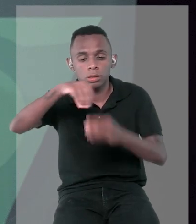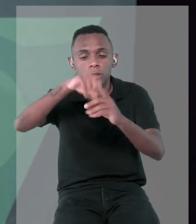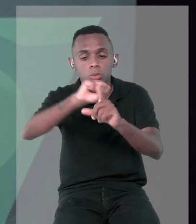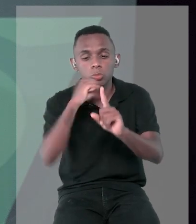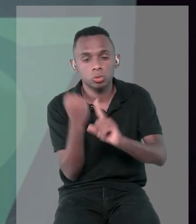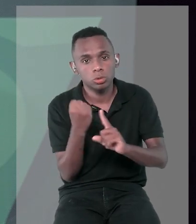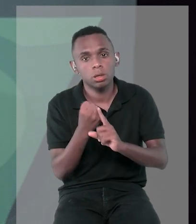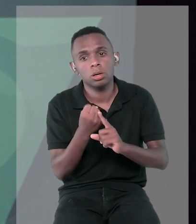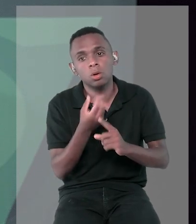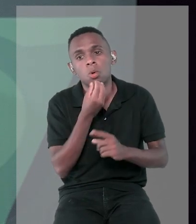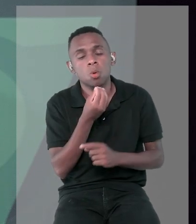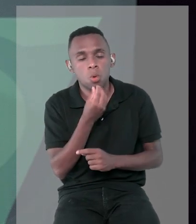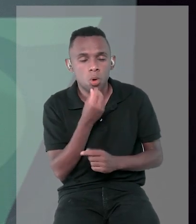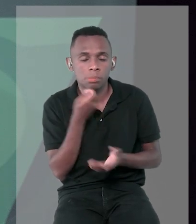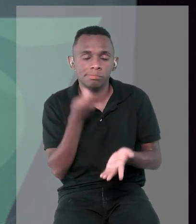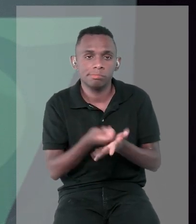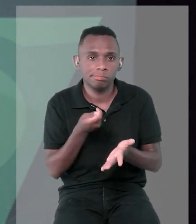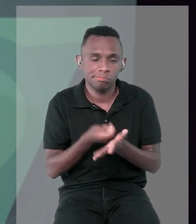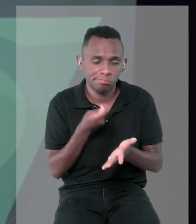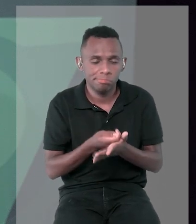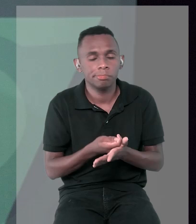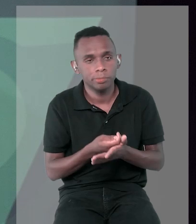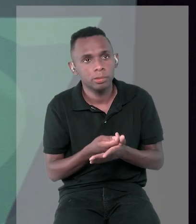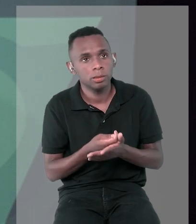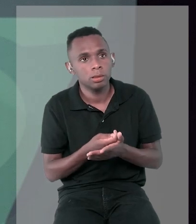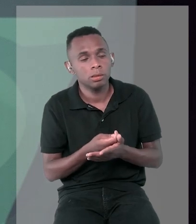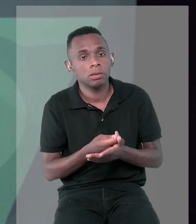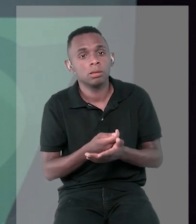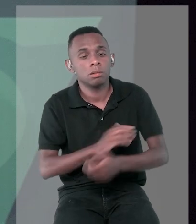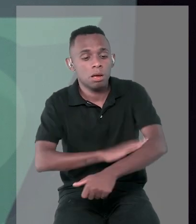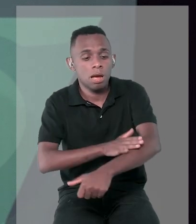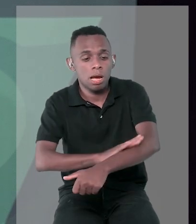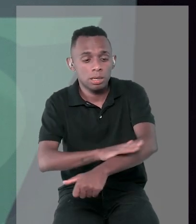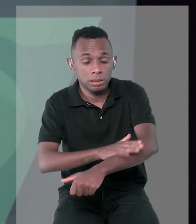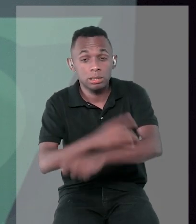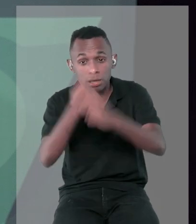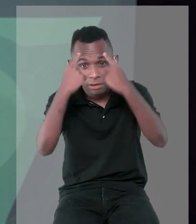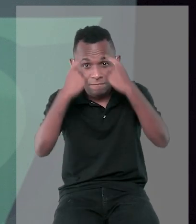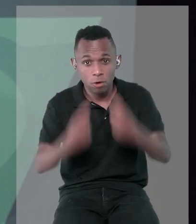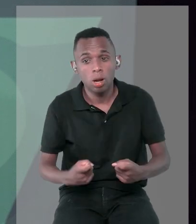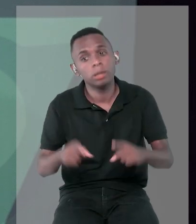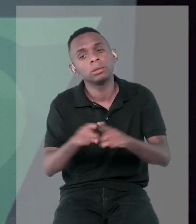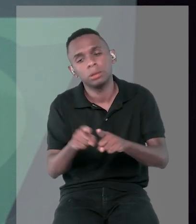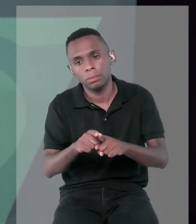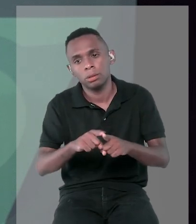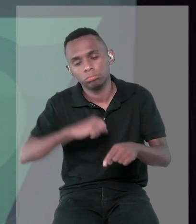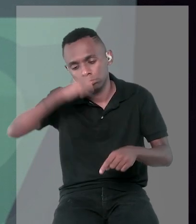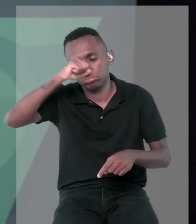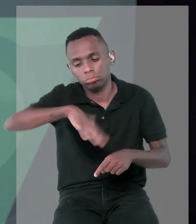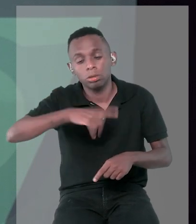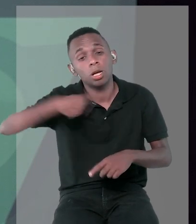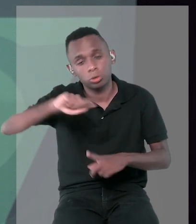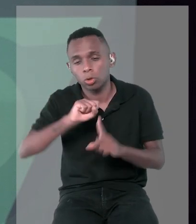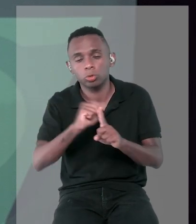sociedade paternalista, machista, racista e violenta, como a nossa. É isso que elas